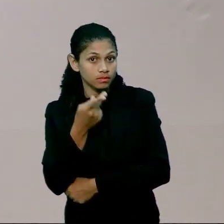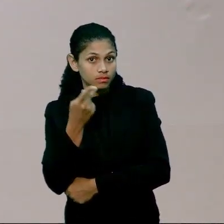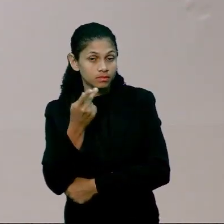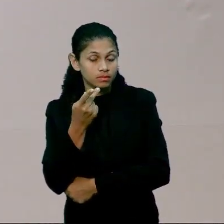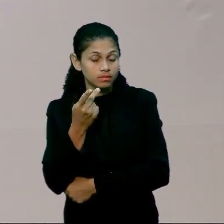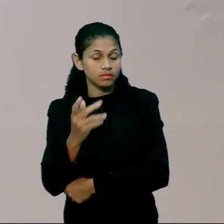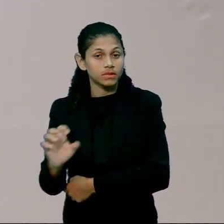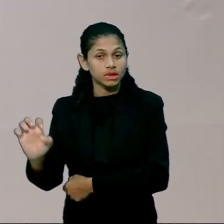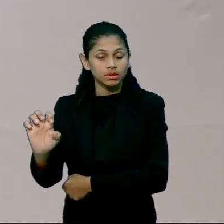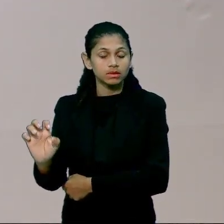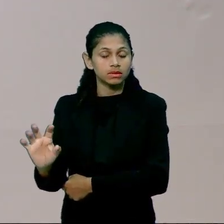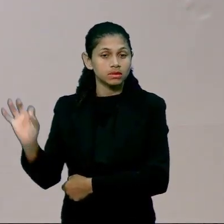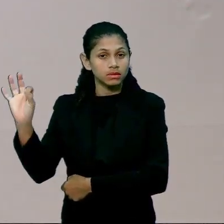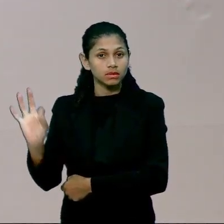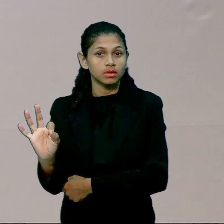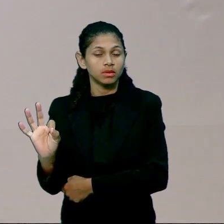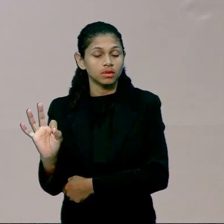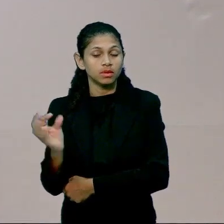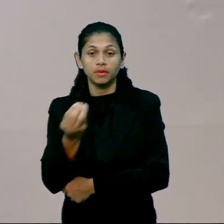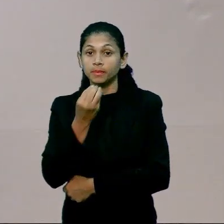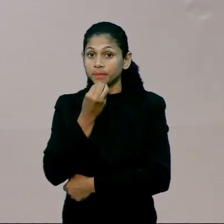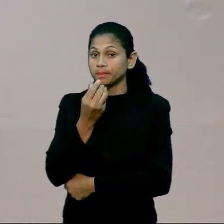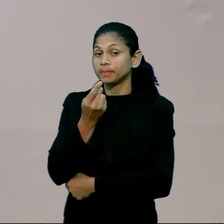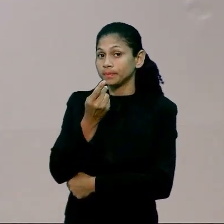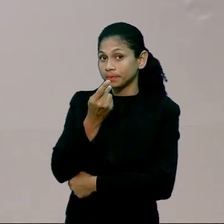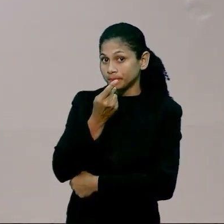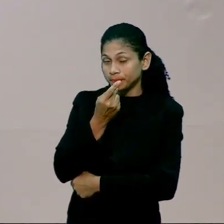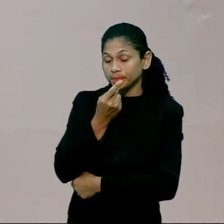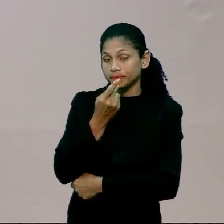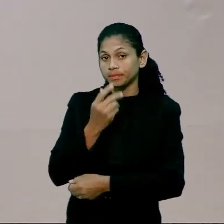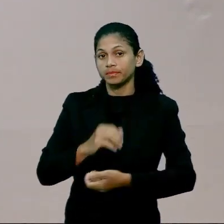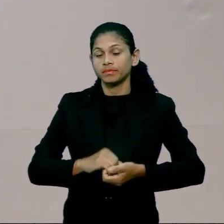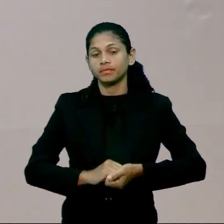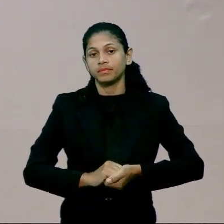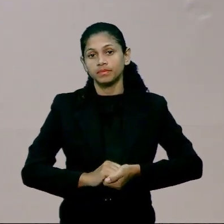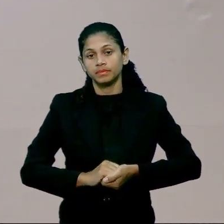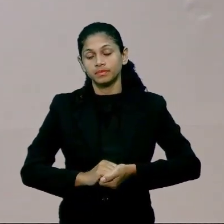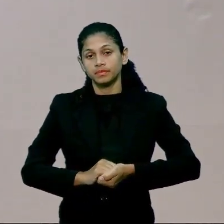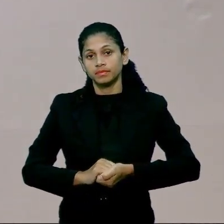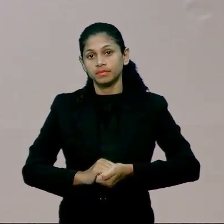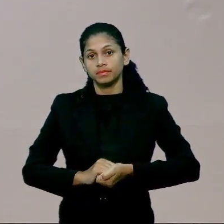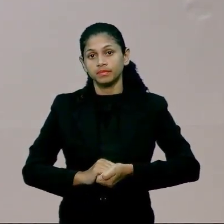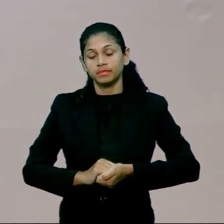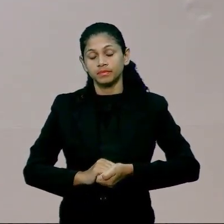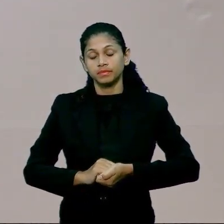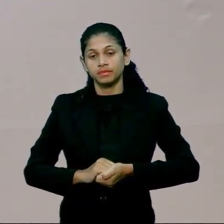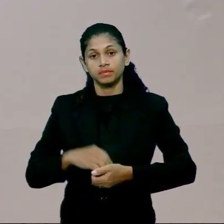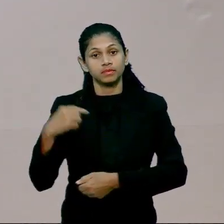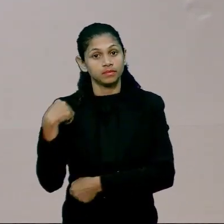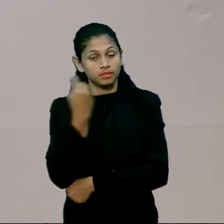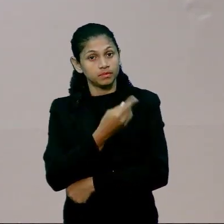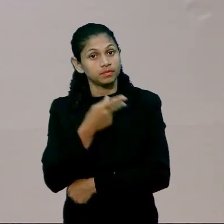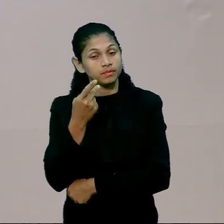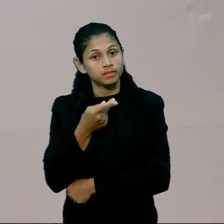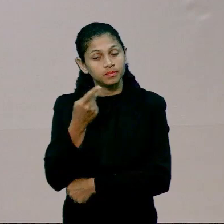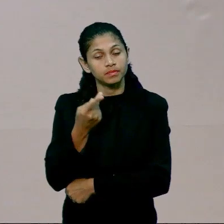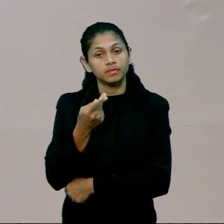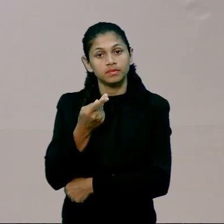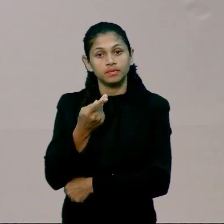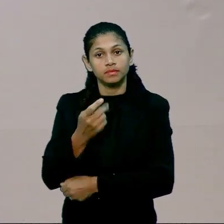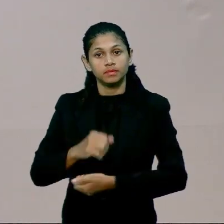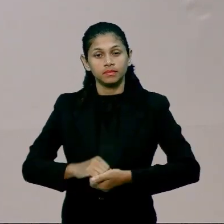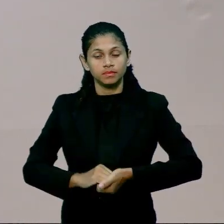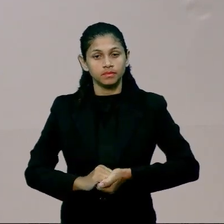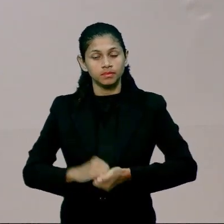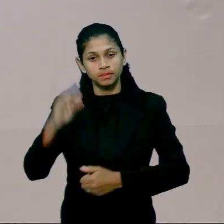de estatística e probabilidade ou probabilidade e estatística nós somos nos referindo a falar